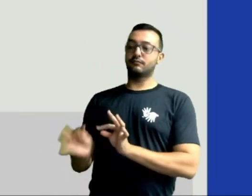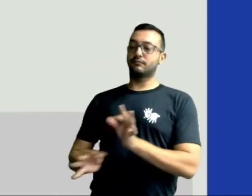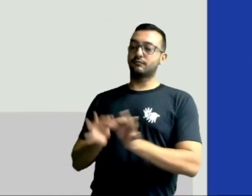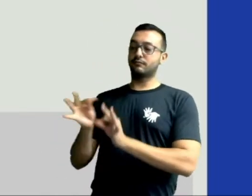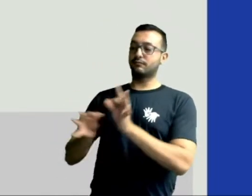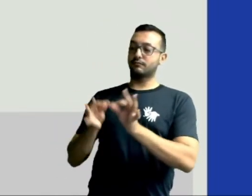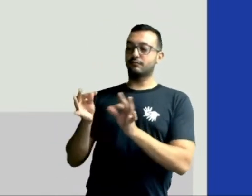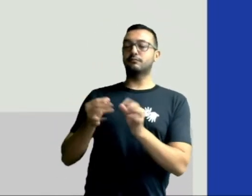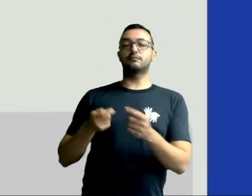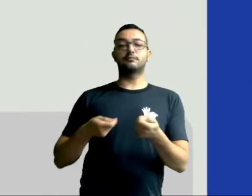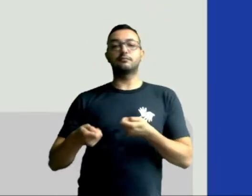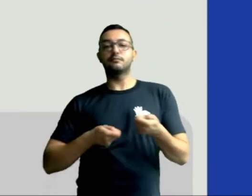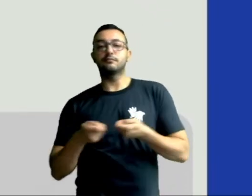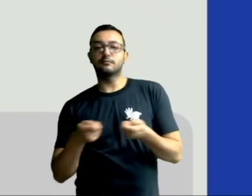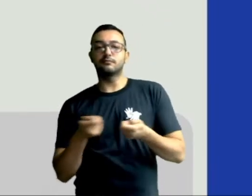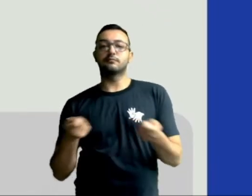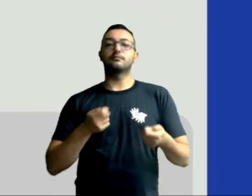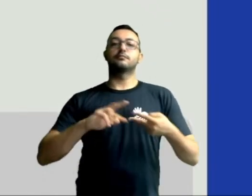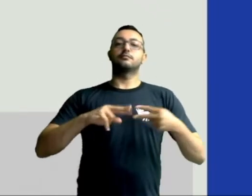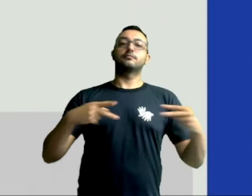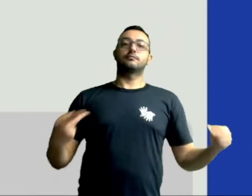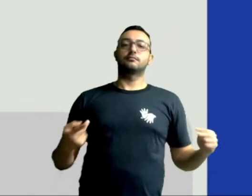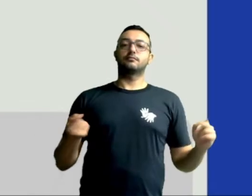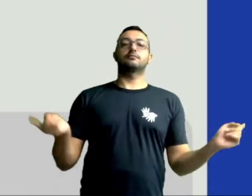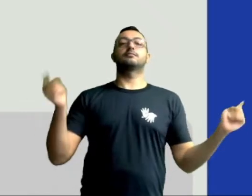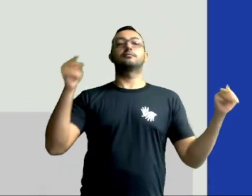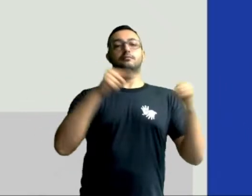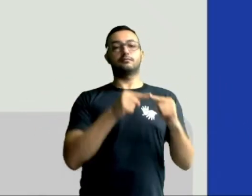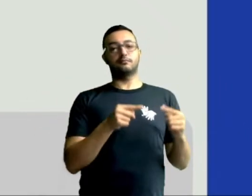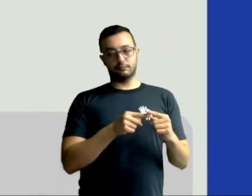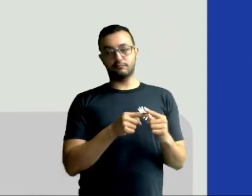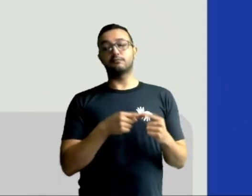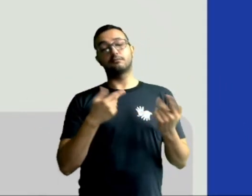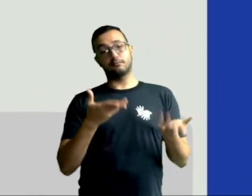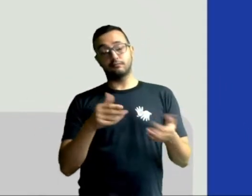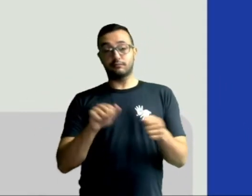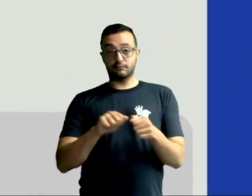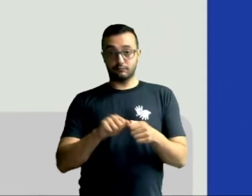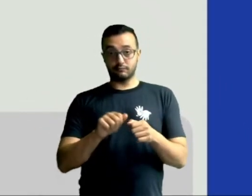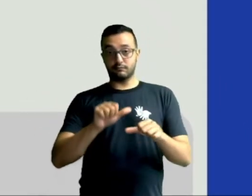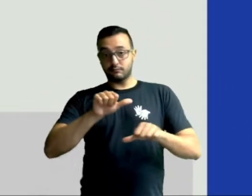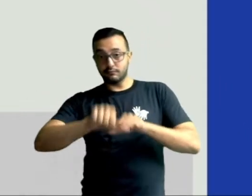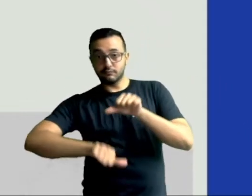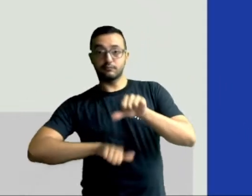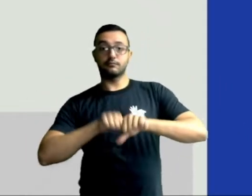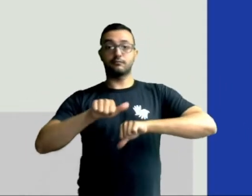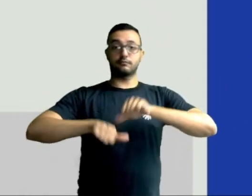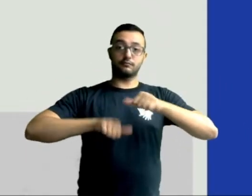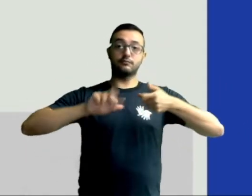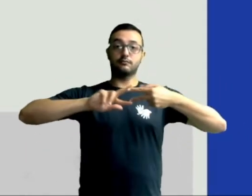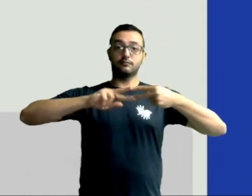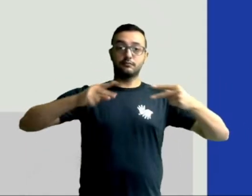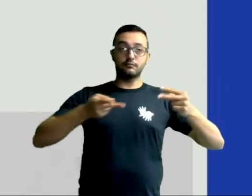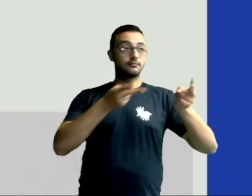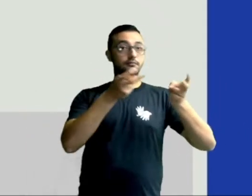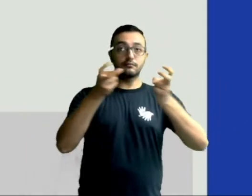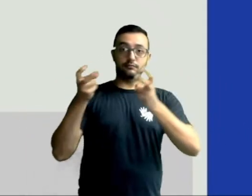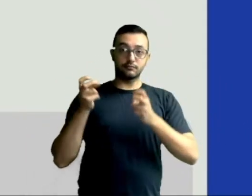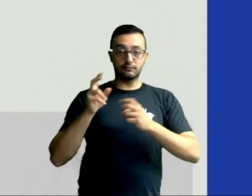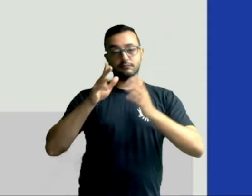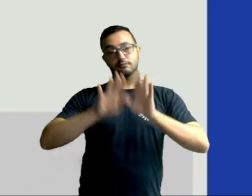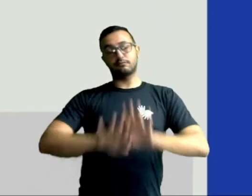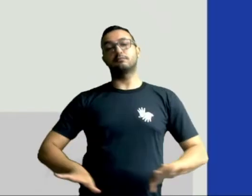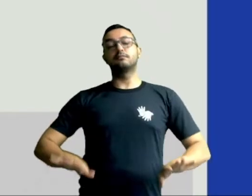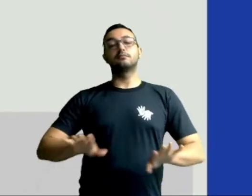tecnologia que controla o DNA recombinante, né, que vai estar justamente fazendo a modificação dos genomas da